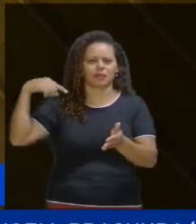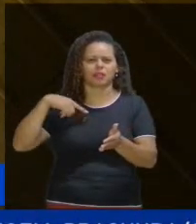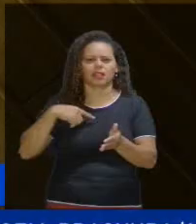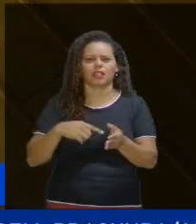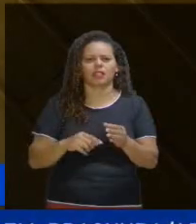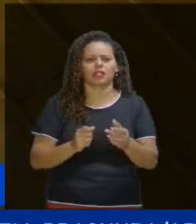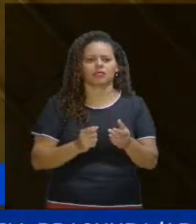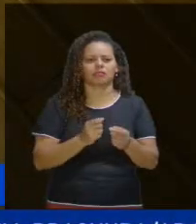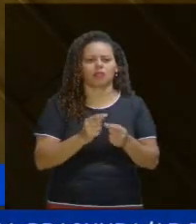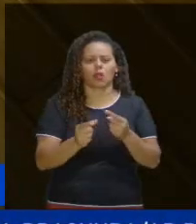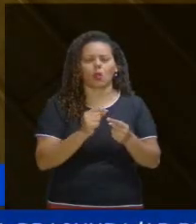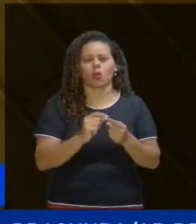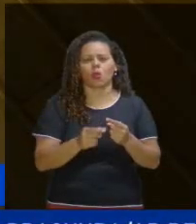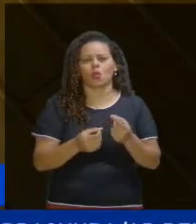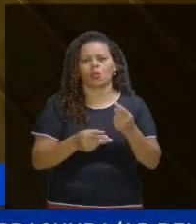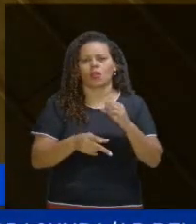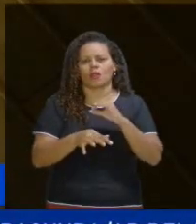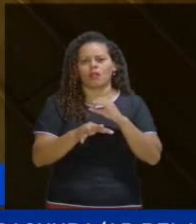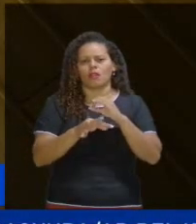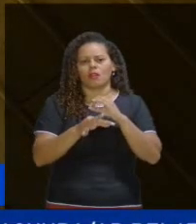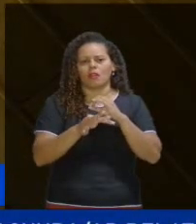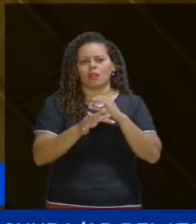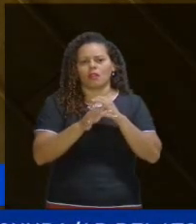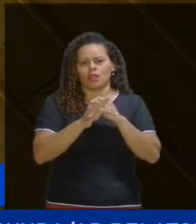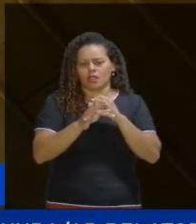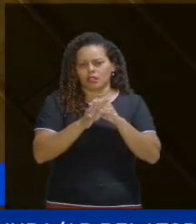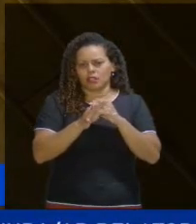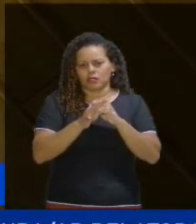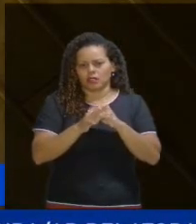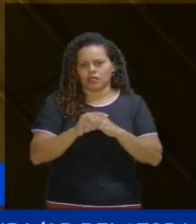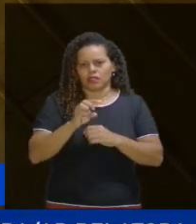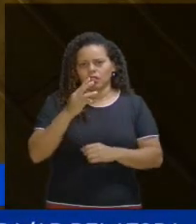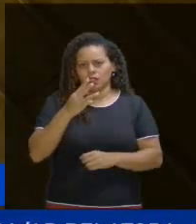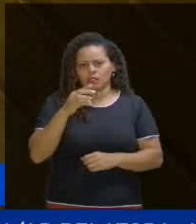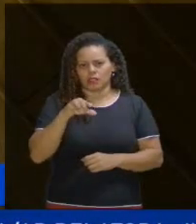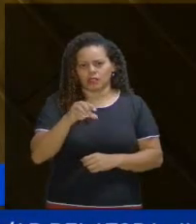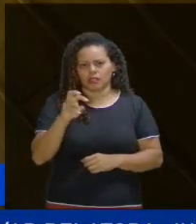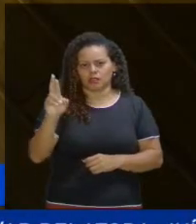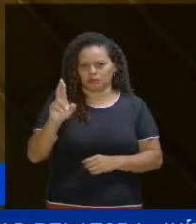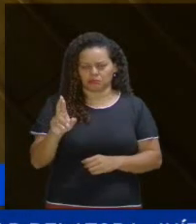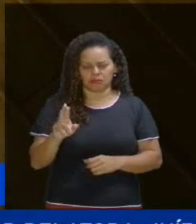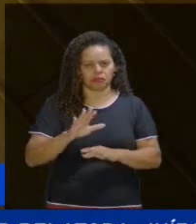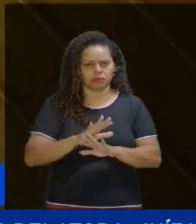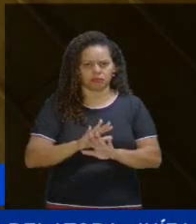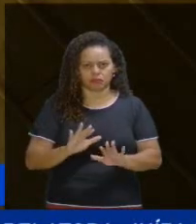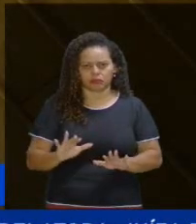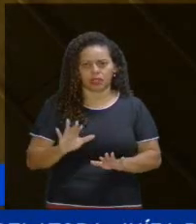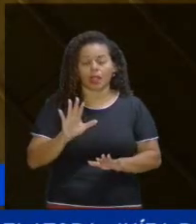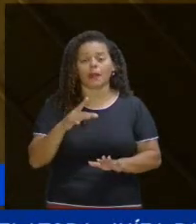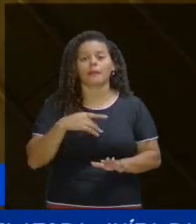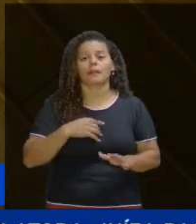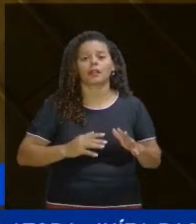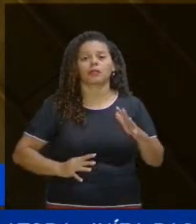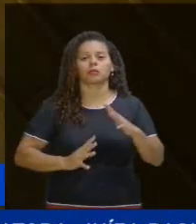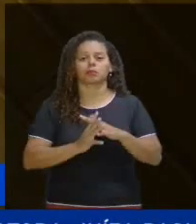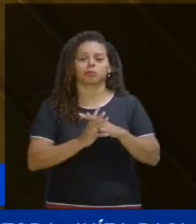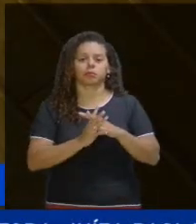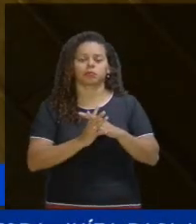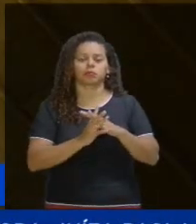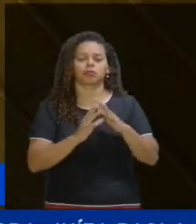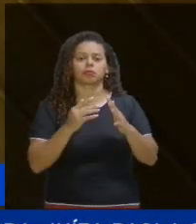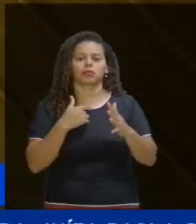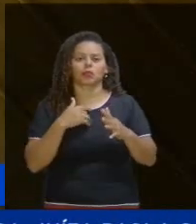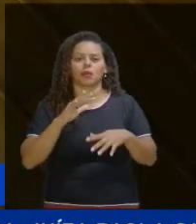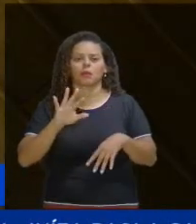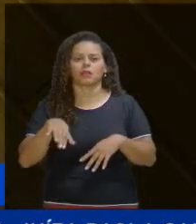Fiat Strada no valor de R$3.000. E aí houve a extrapolação de um limite, o percentual